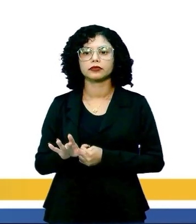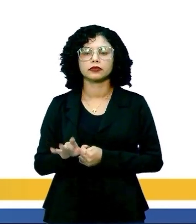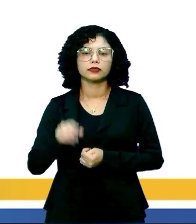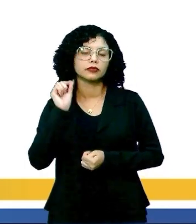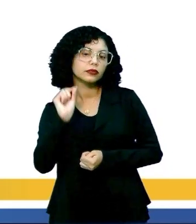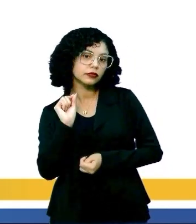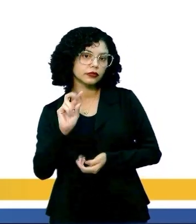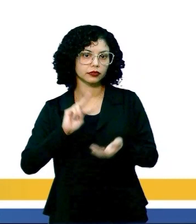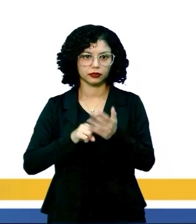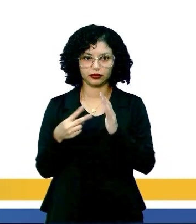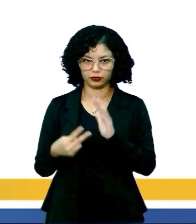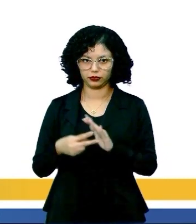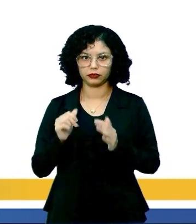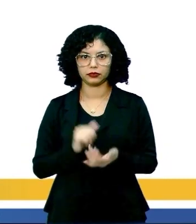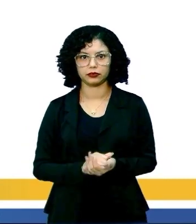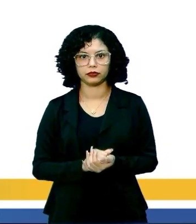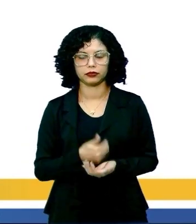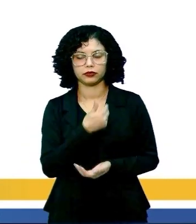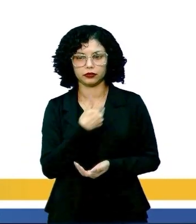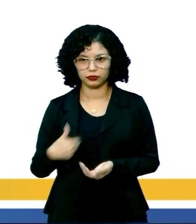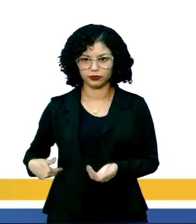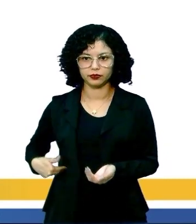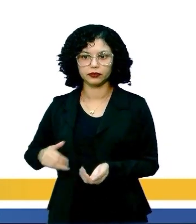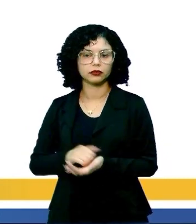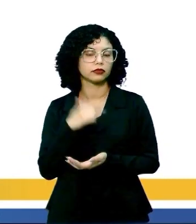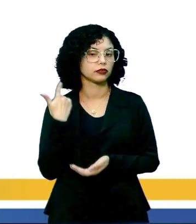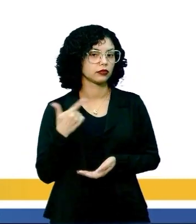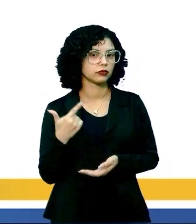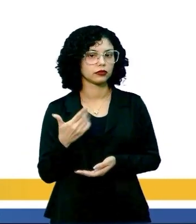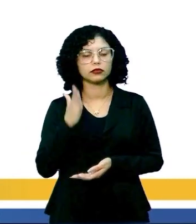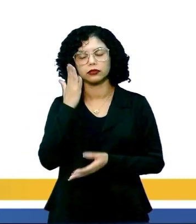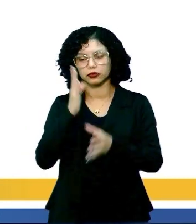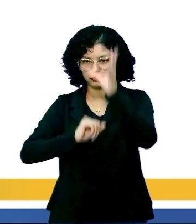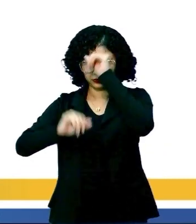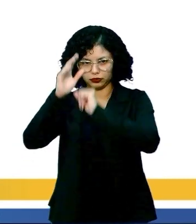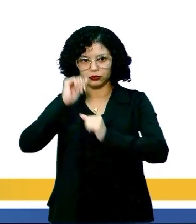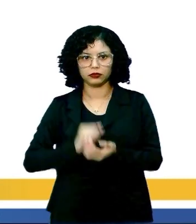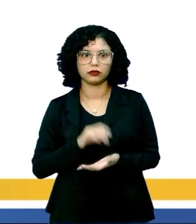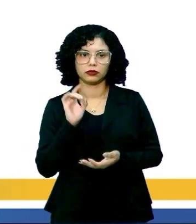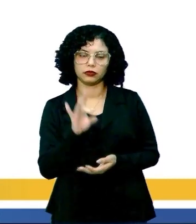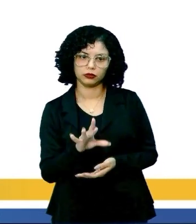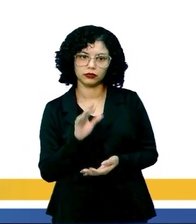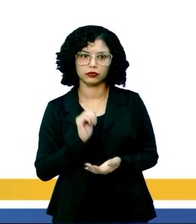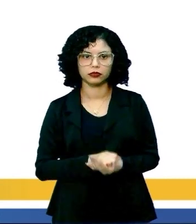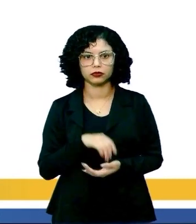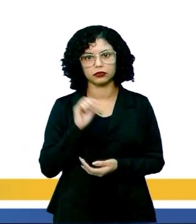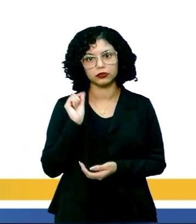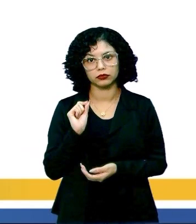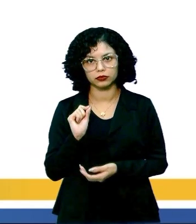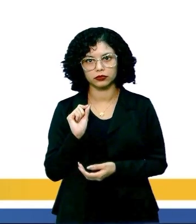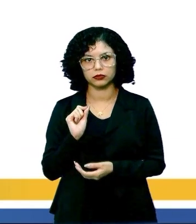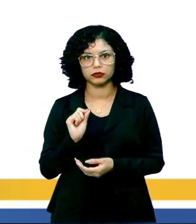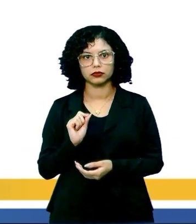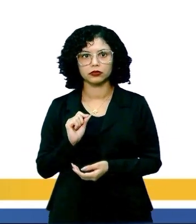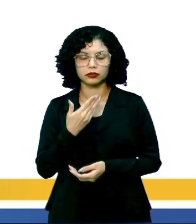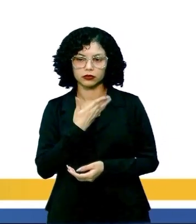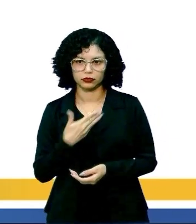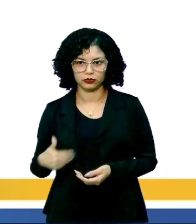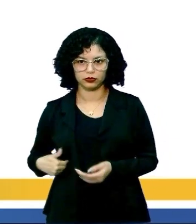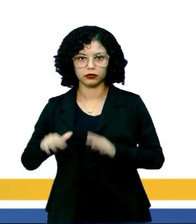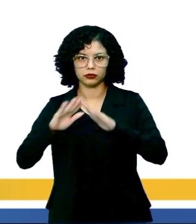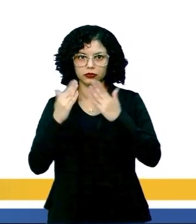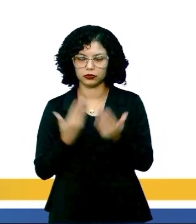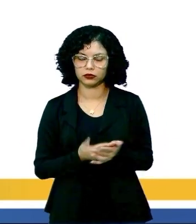que significava um governo republicano. Não havia esse conhecimento sobre o que era uma república. As escolas